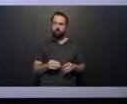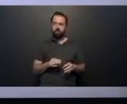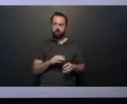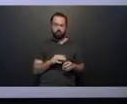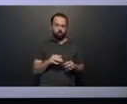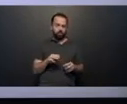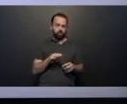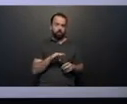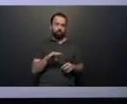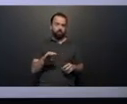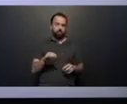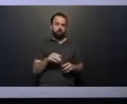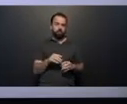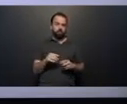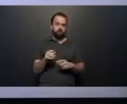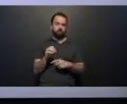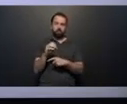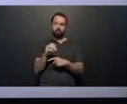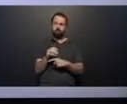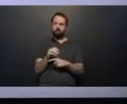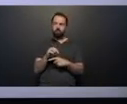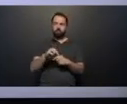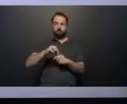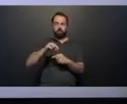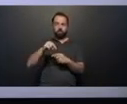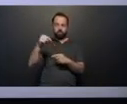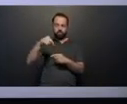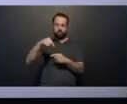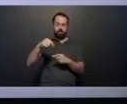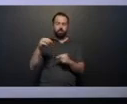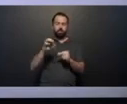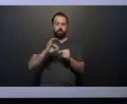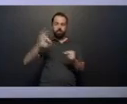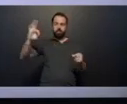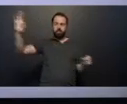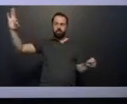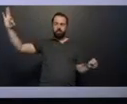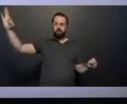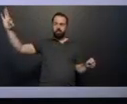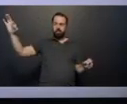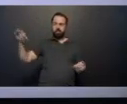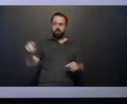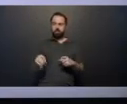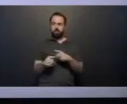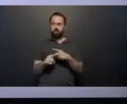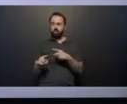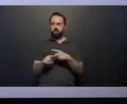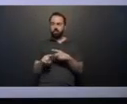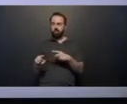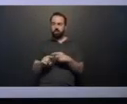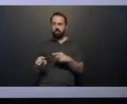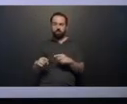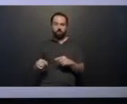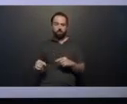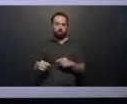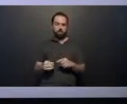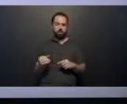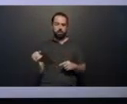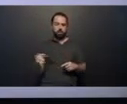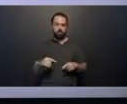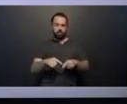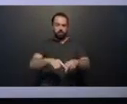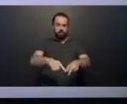ele está desfocado também, não deveria estar. O que é importante para vocês entenderem é que eu tenho que pegar a distância